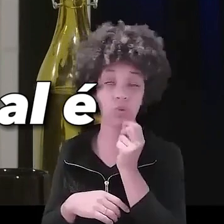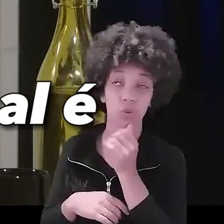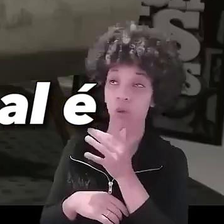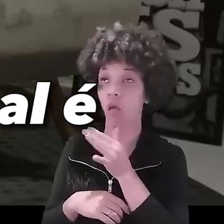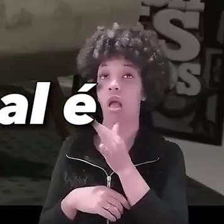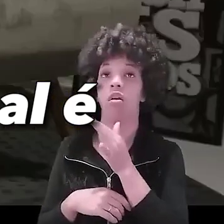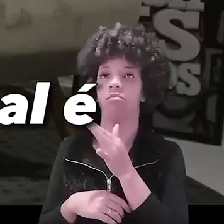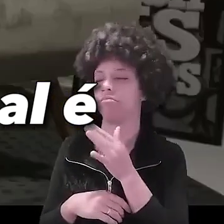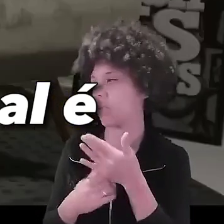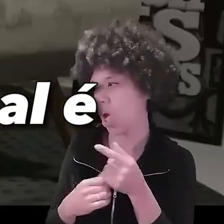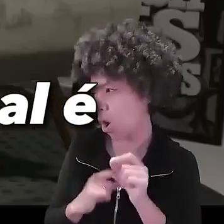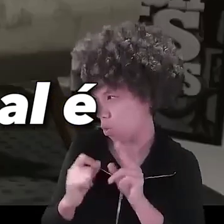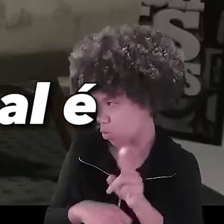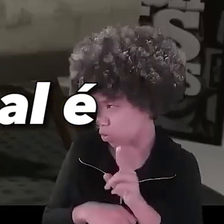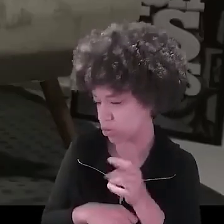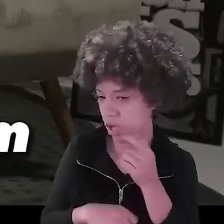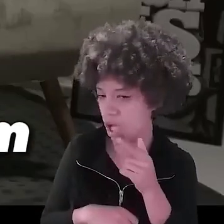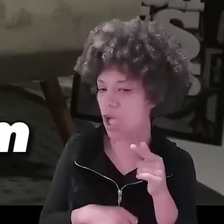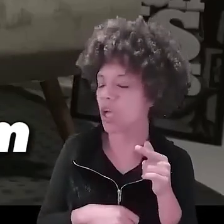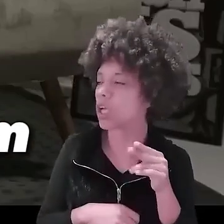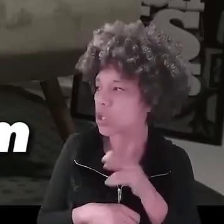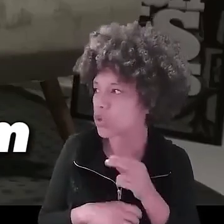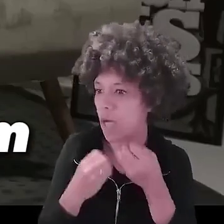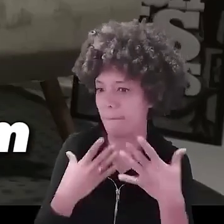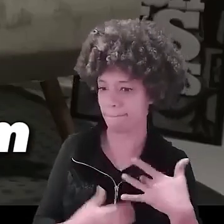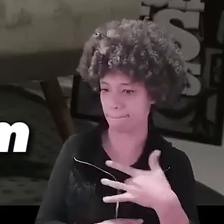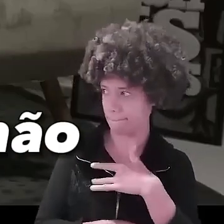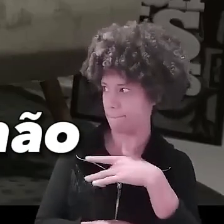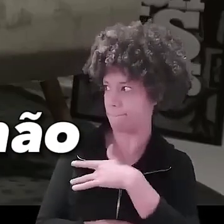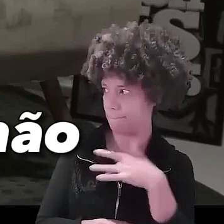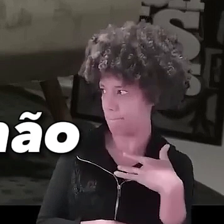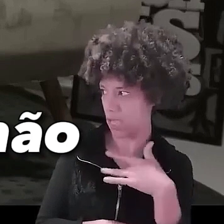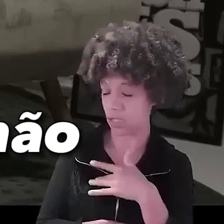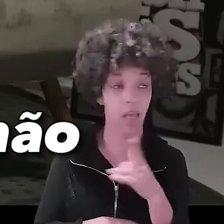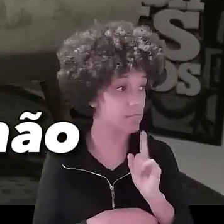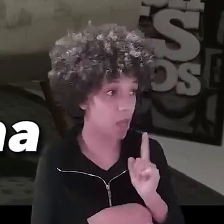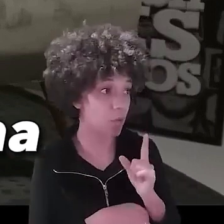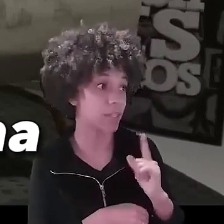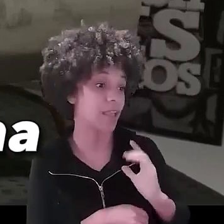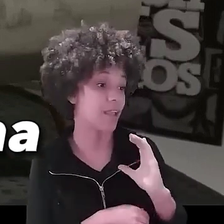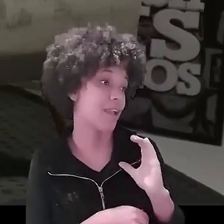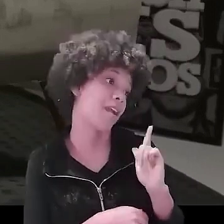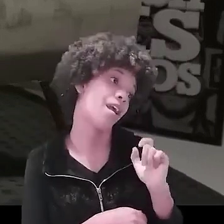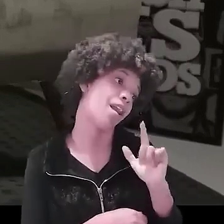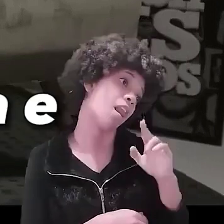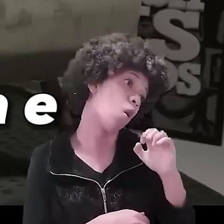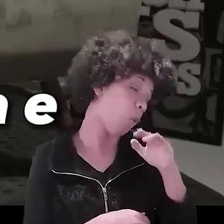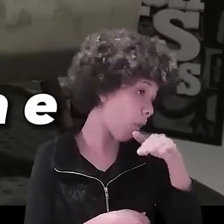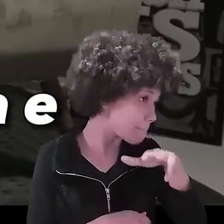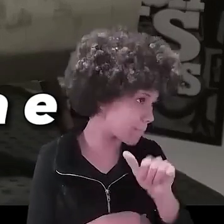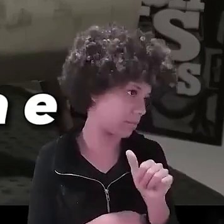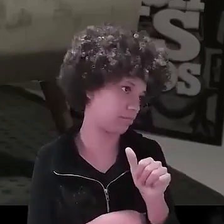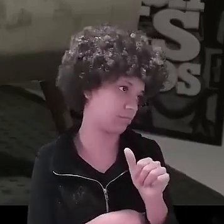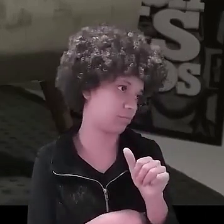Eu acredito, Quando você Maurício. diz medicinal, é tipo assim, o cara que usa para ficar bem, você considera isso medicinal ou Não, o cara que tem recreativo? glaucoma. O cara que